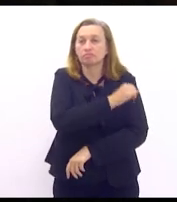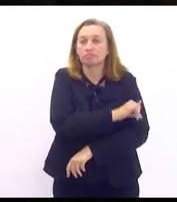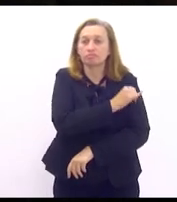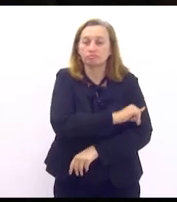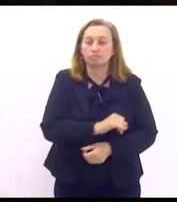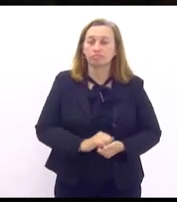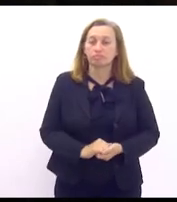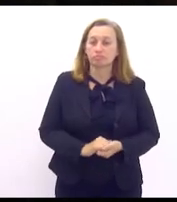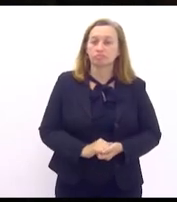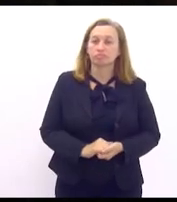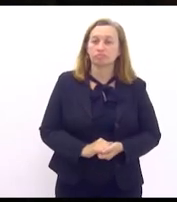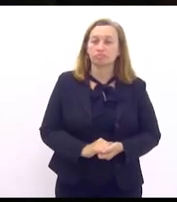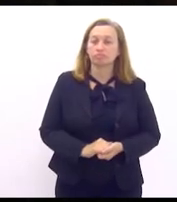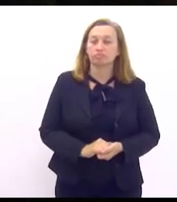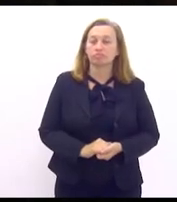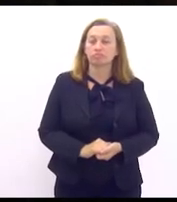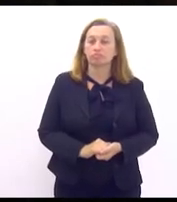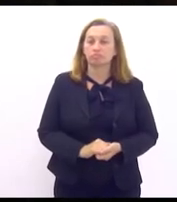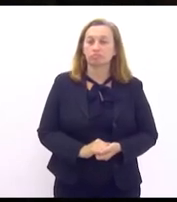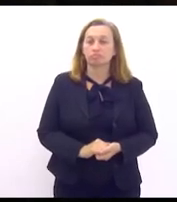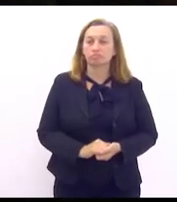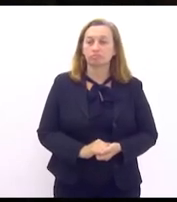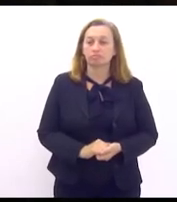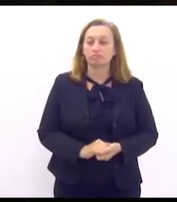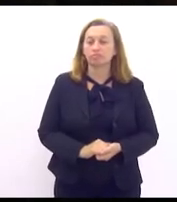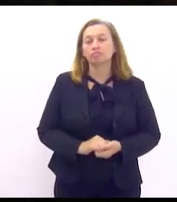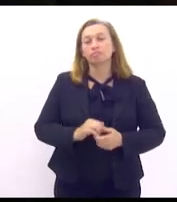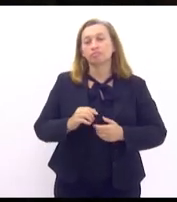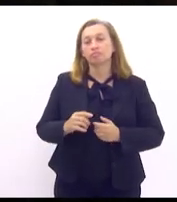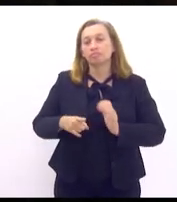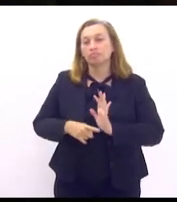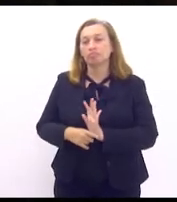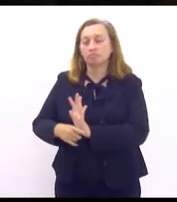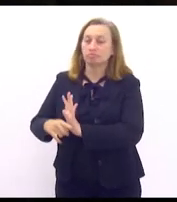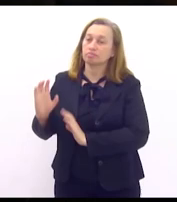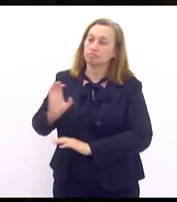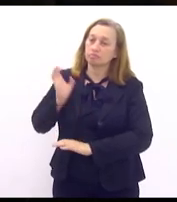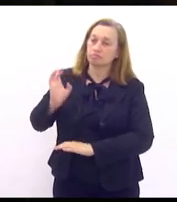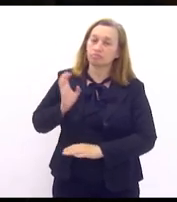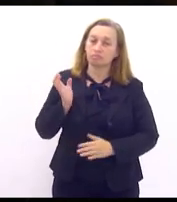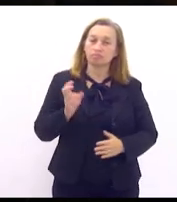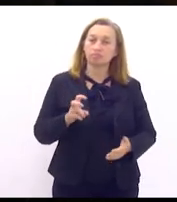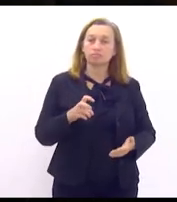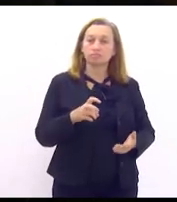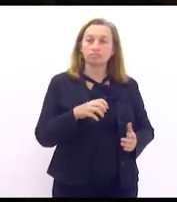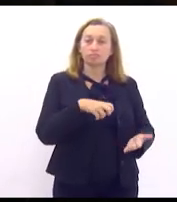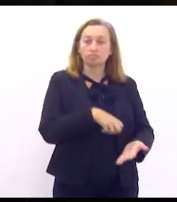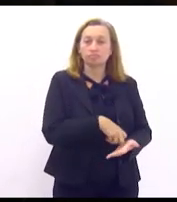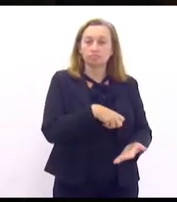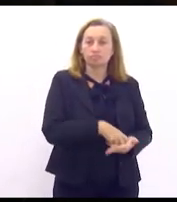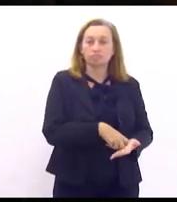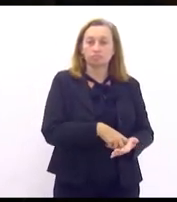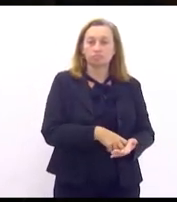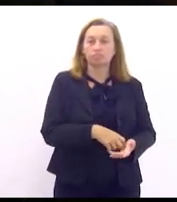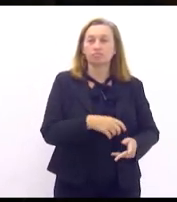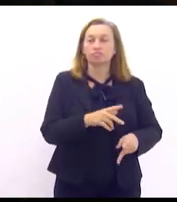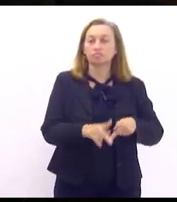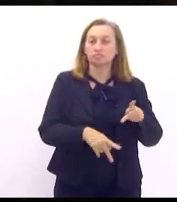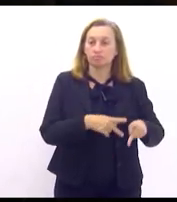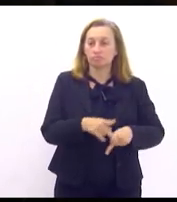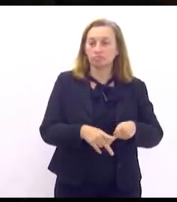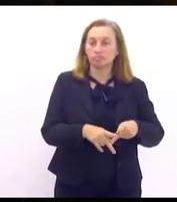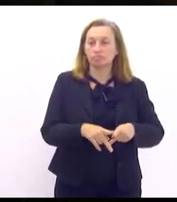Robin Hood às avessas. Agrada os grandes, os mais ricos e penaliza os servidores, os